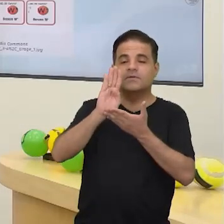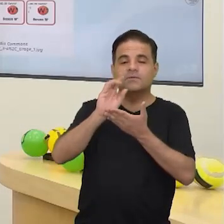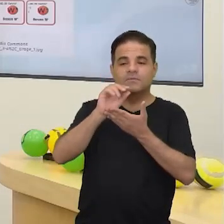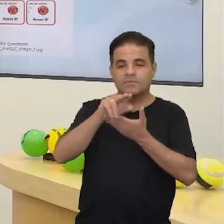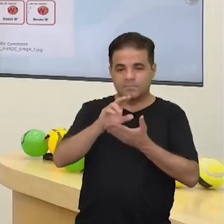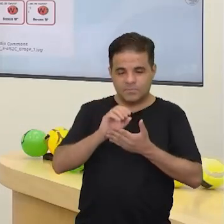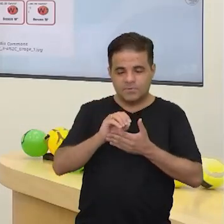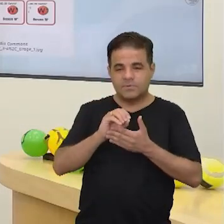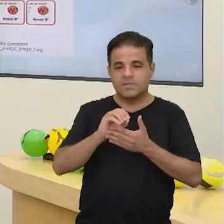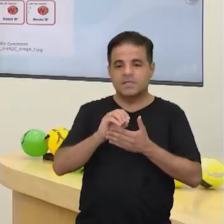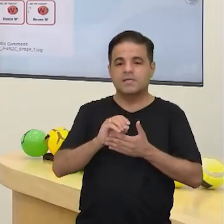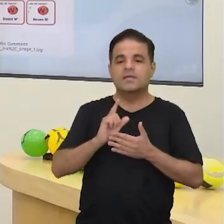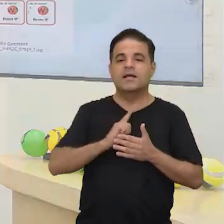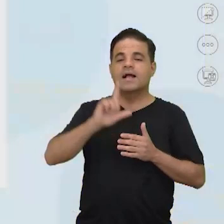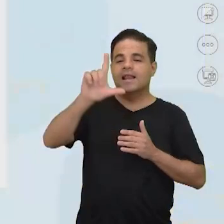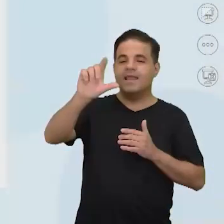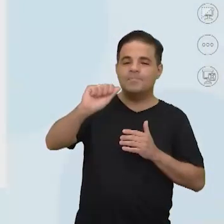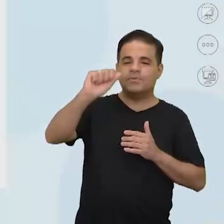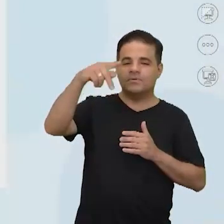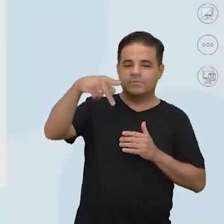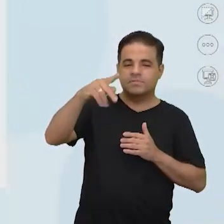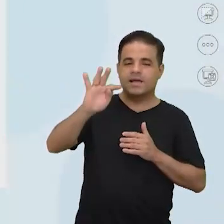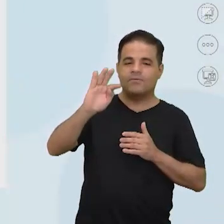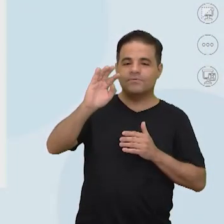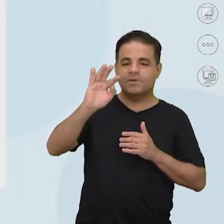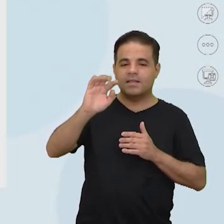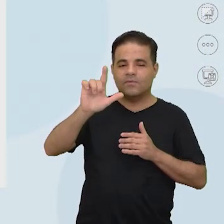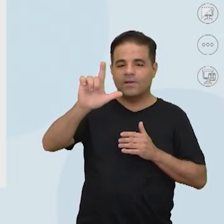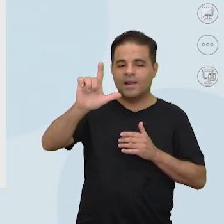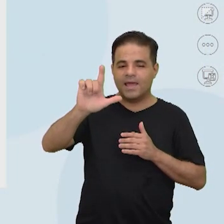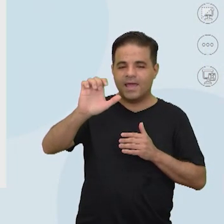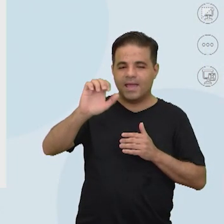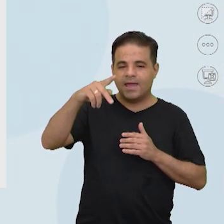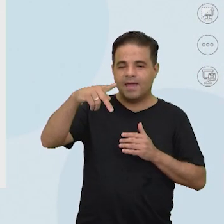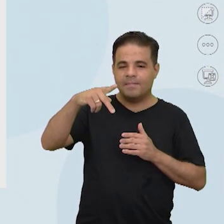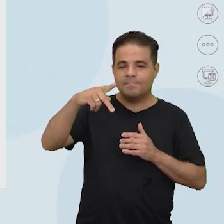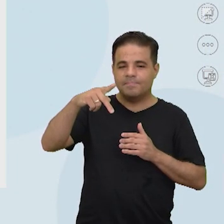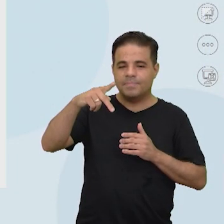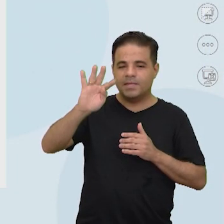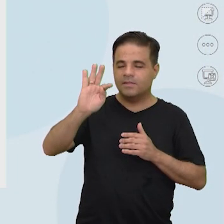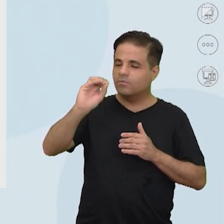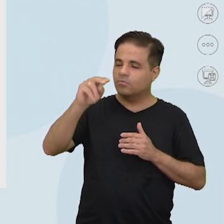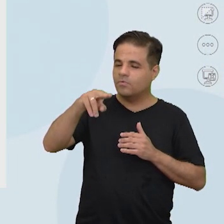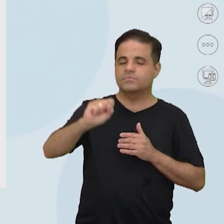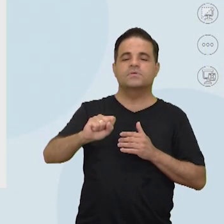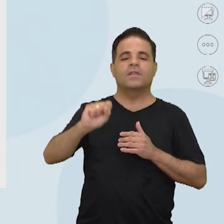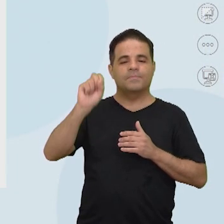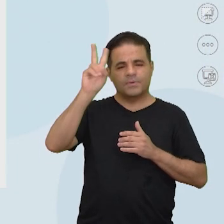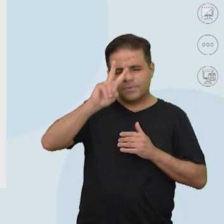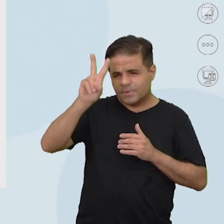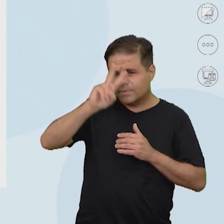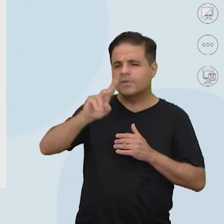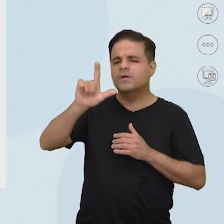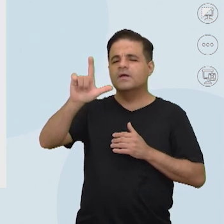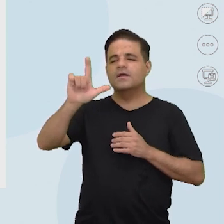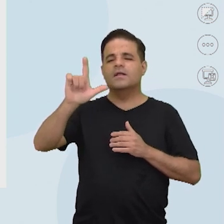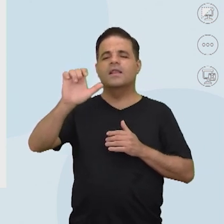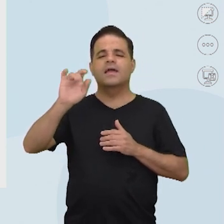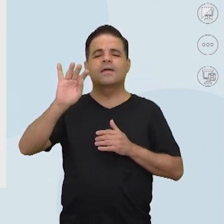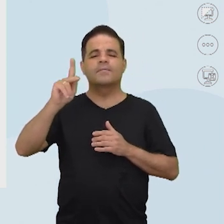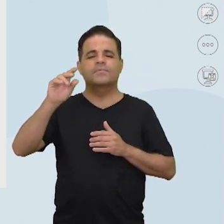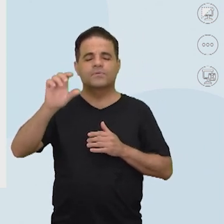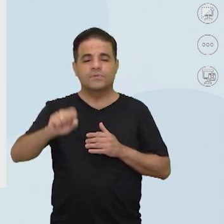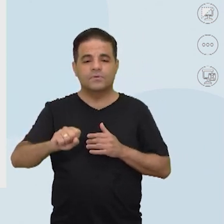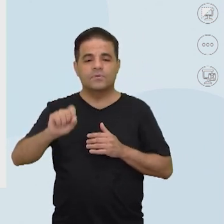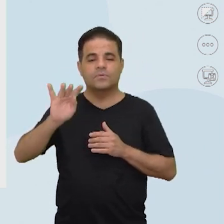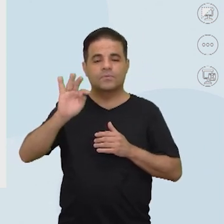Higgs aí, no caso. E aí tem os leptons, né? Aqui tá os leptons, né? São aí elétron, neutrino do elétron, míon, neutrino do míon,